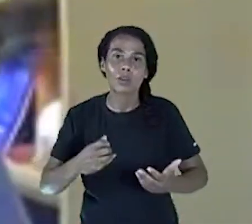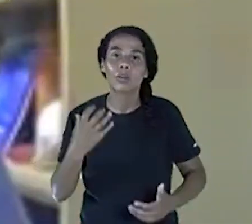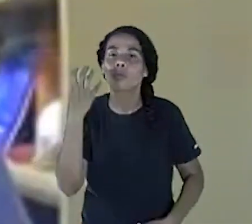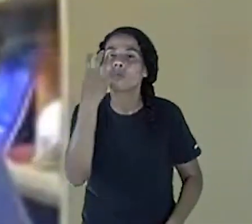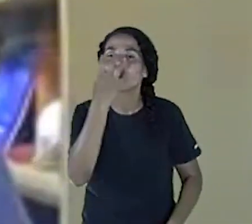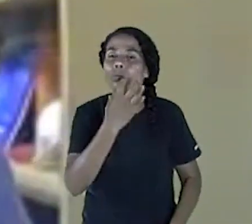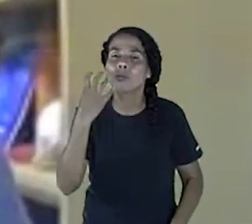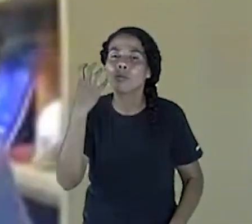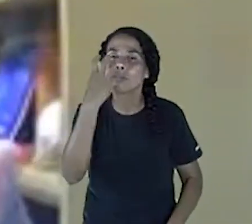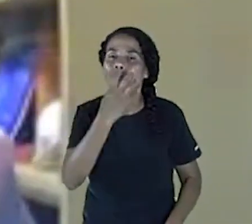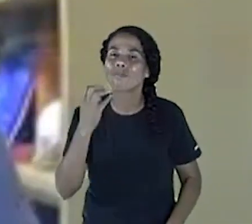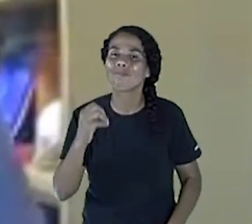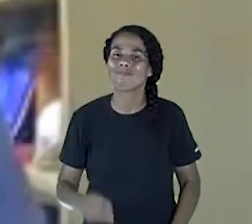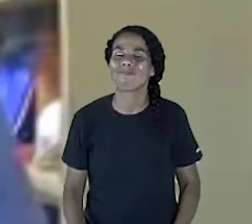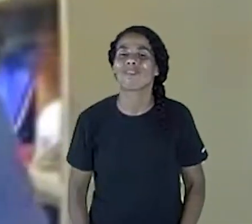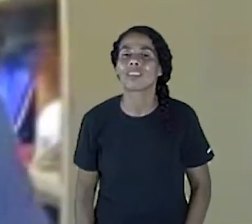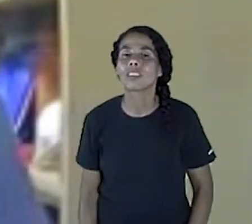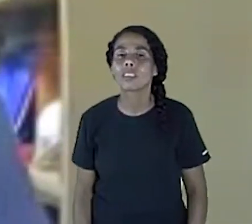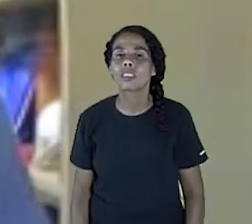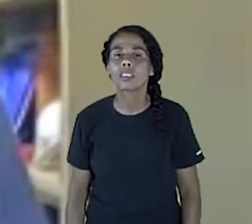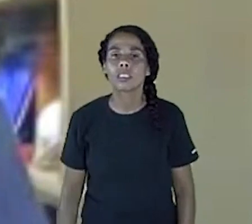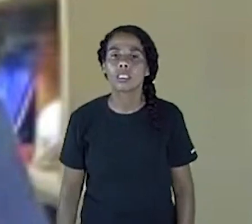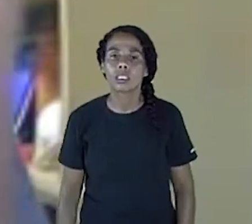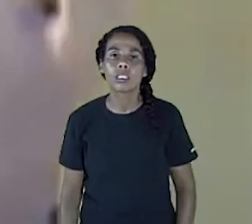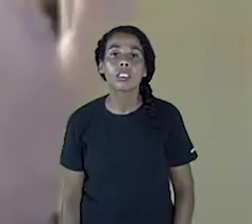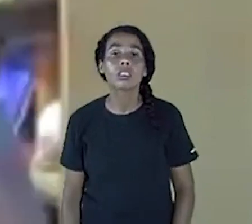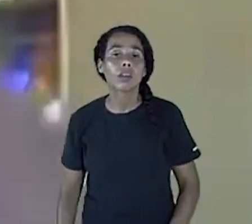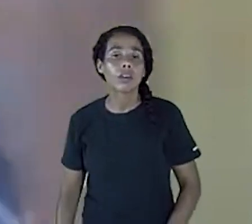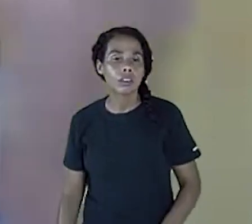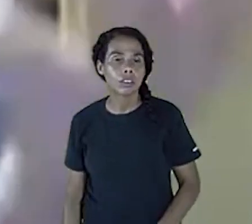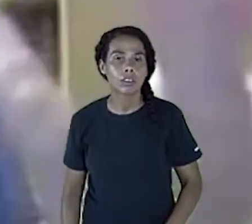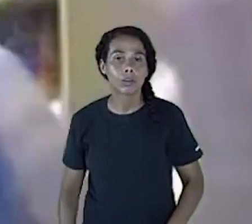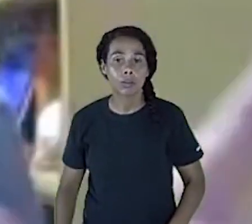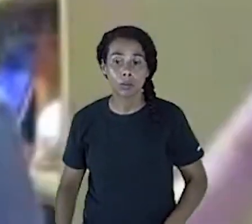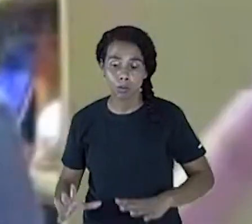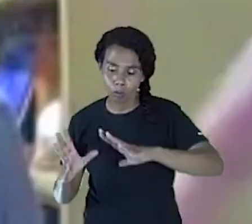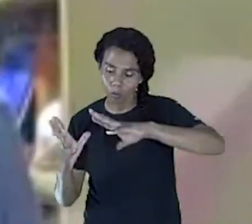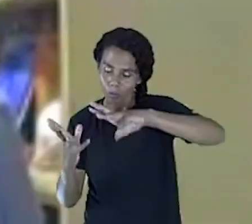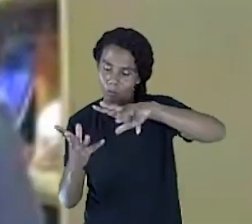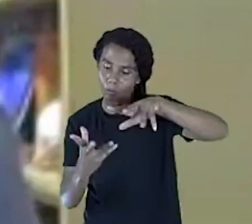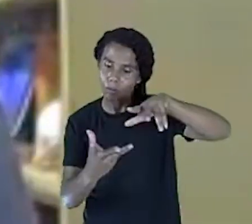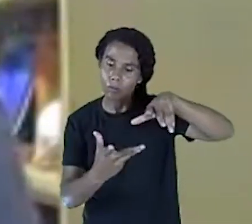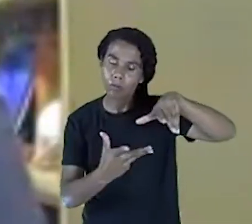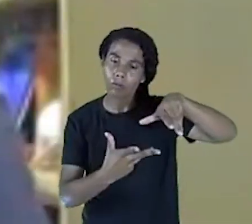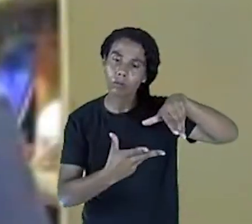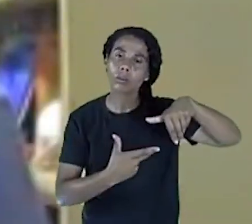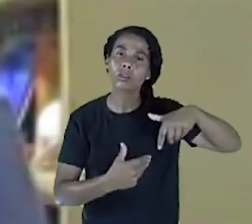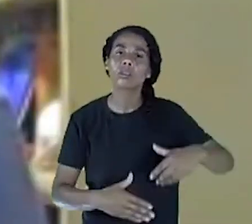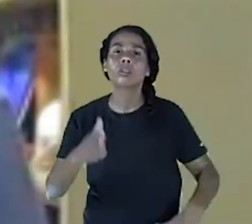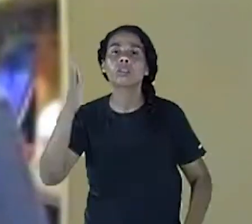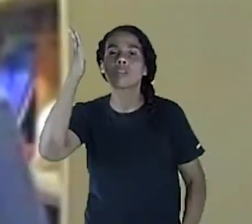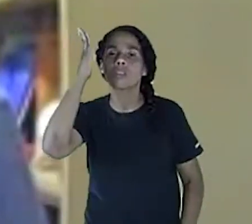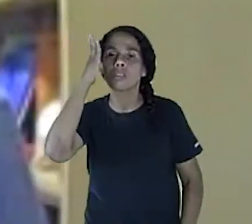transição, acredito até que para outra dimensão de ser da Terra, né?